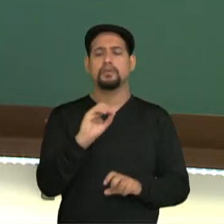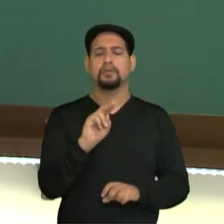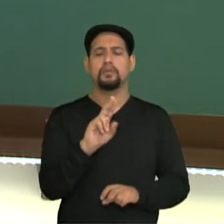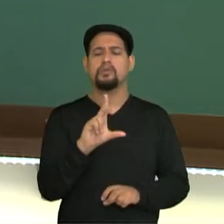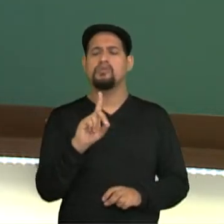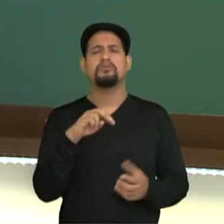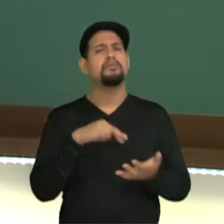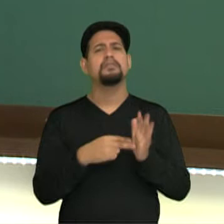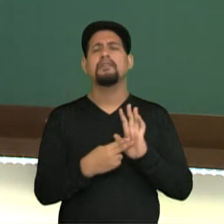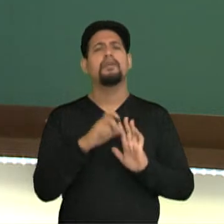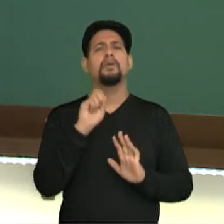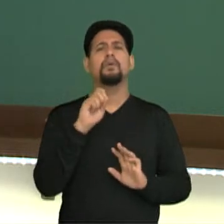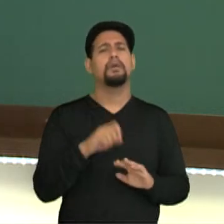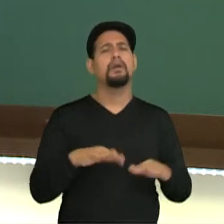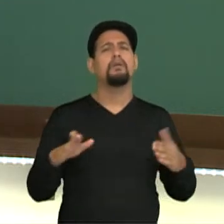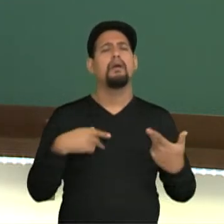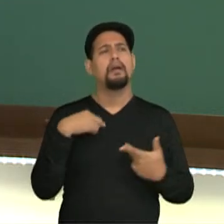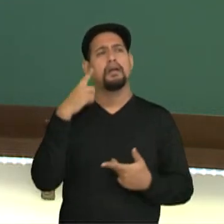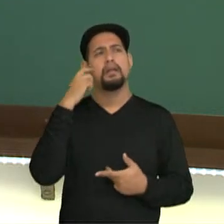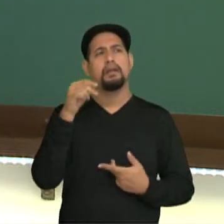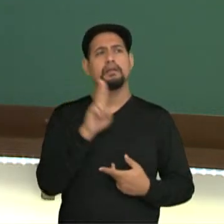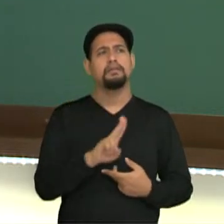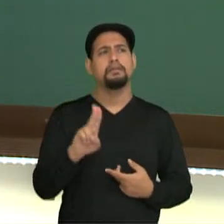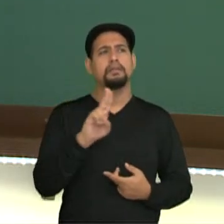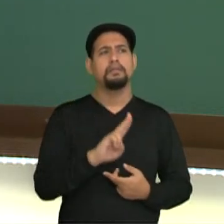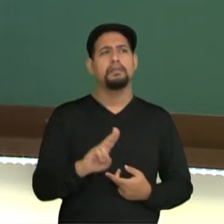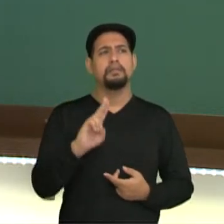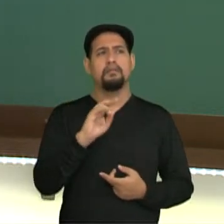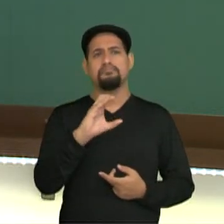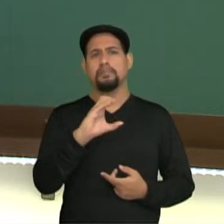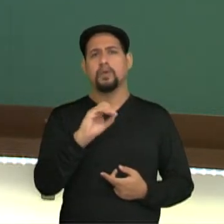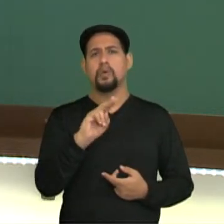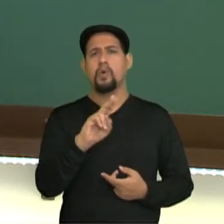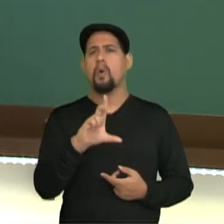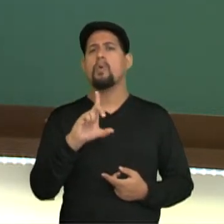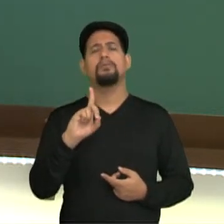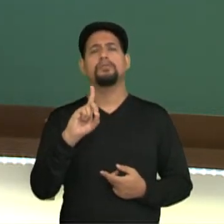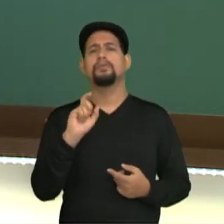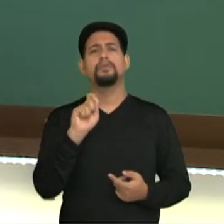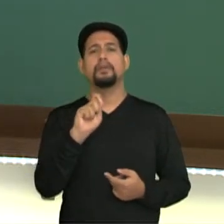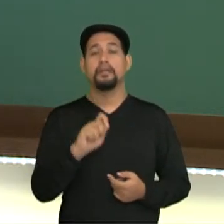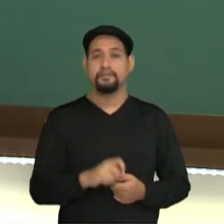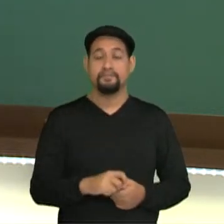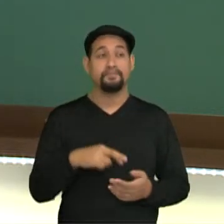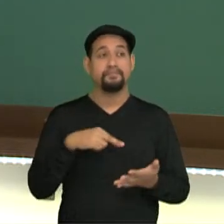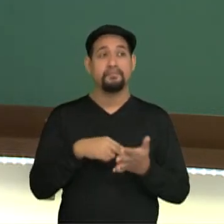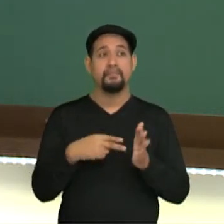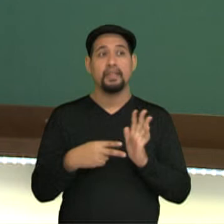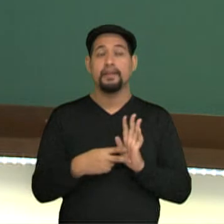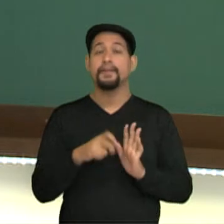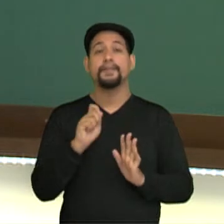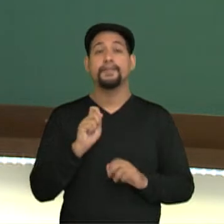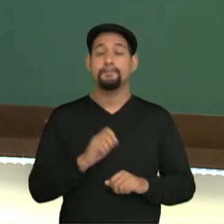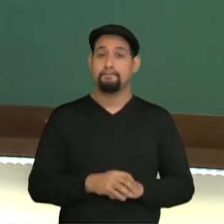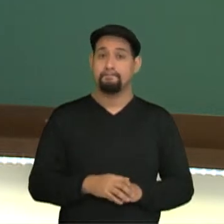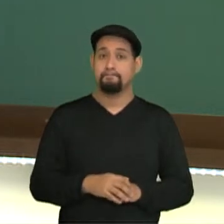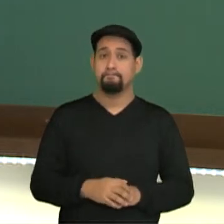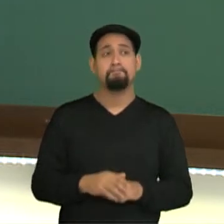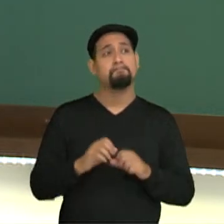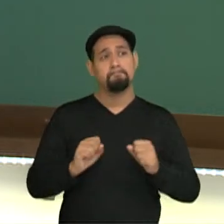quê? Qual a intenção da utilização de could dentro da frase? É a polite request or